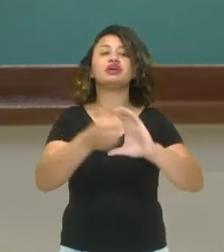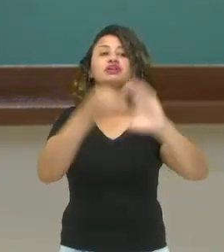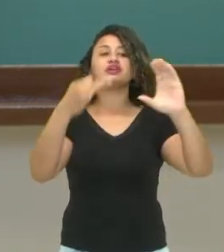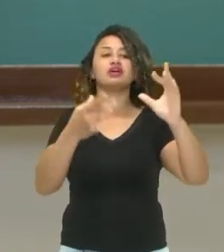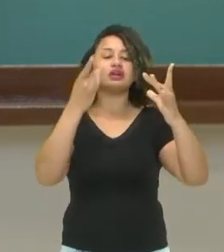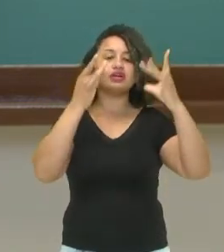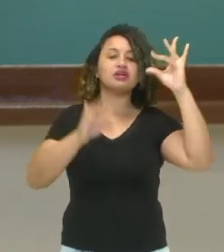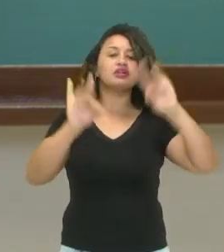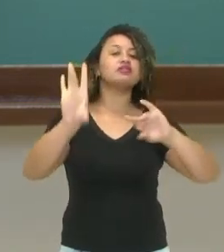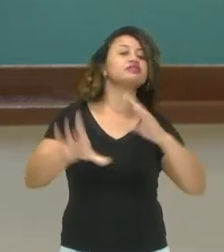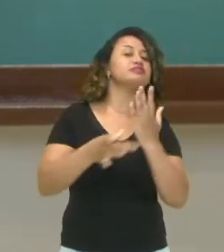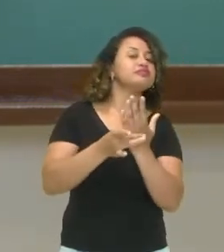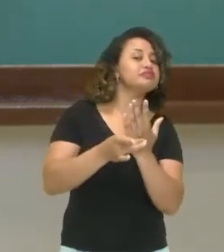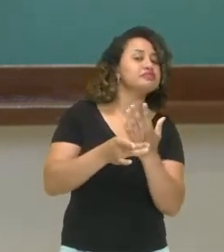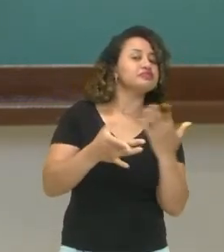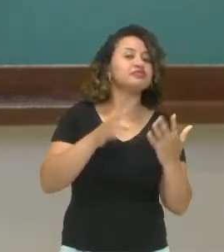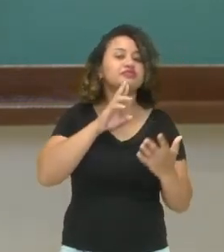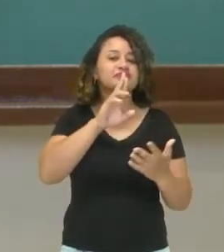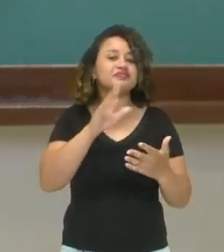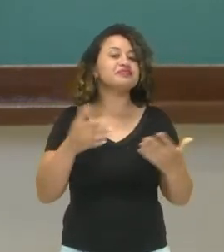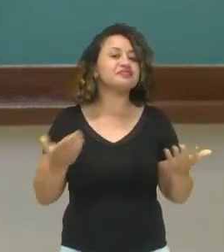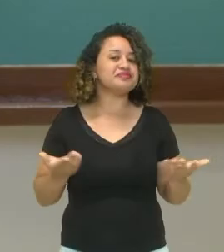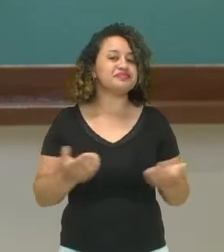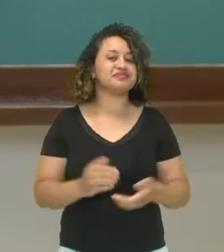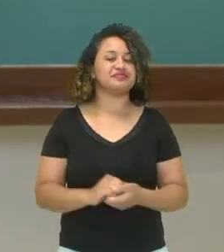teatro realista? Responda lá para mim.